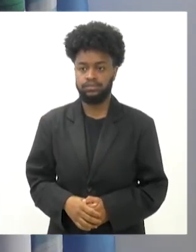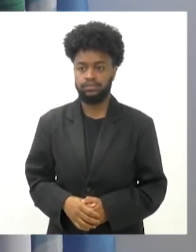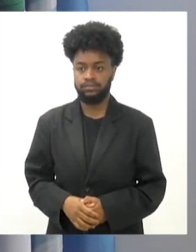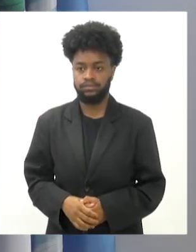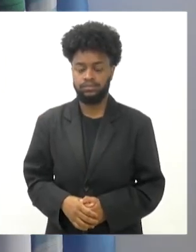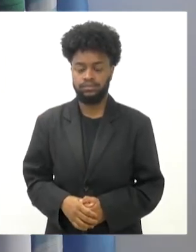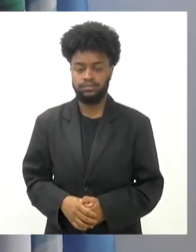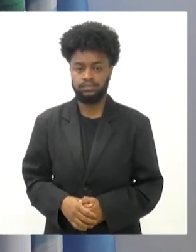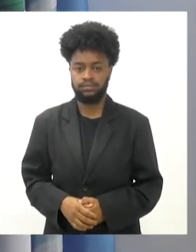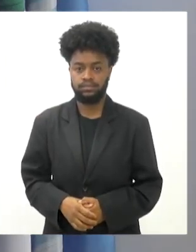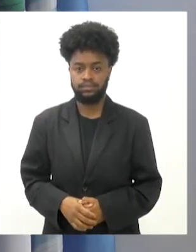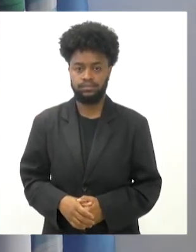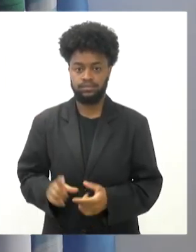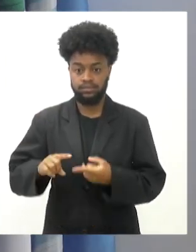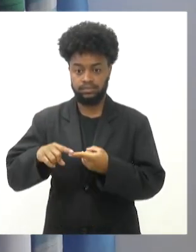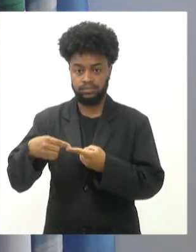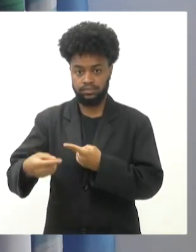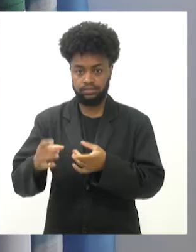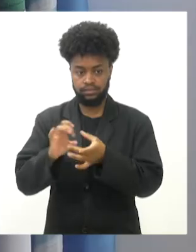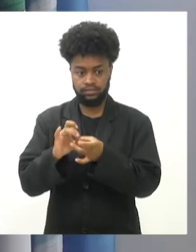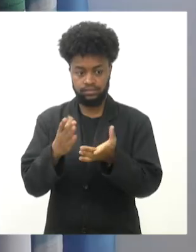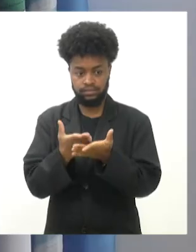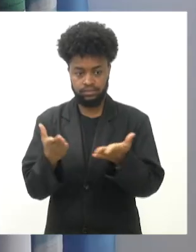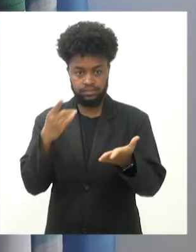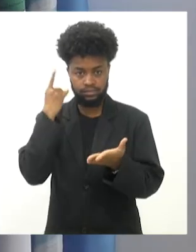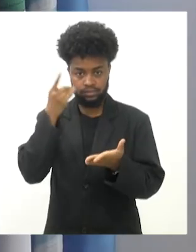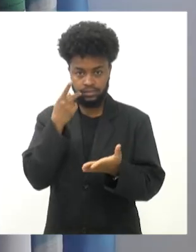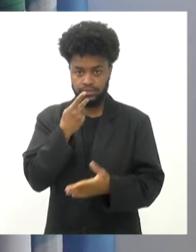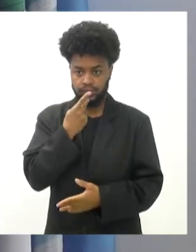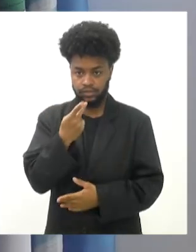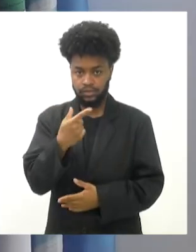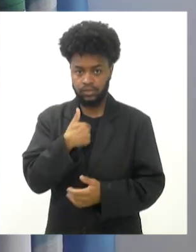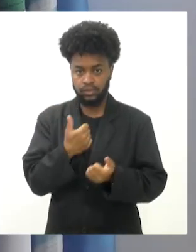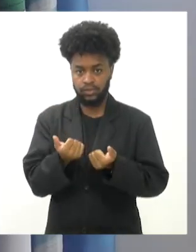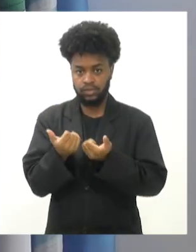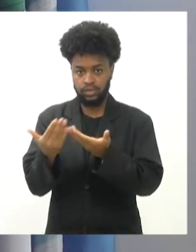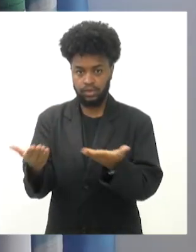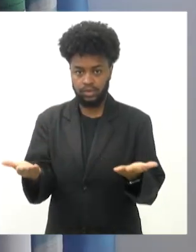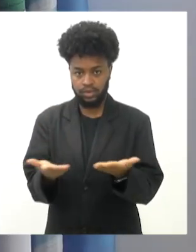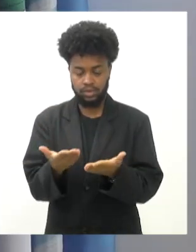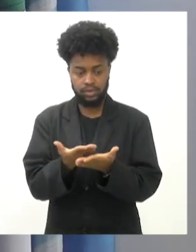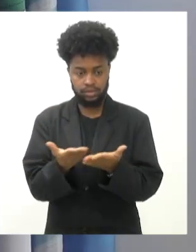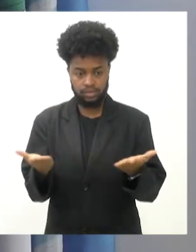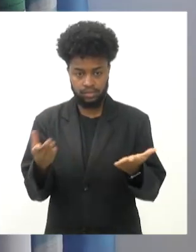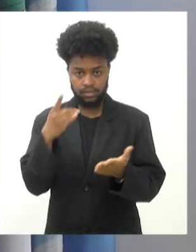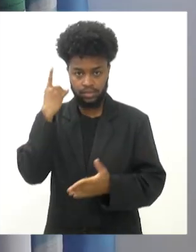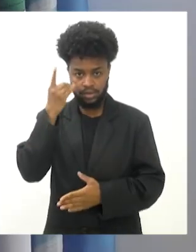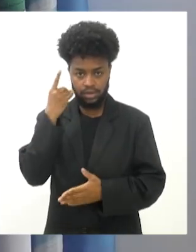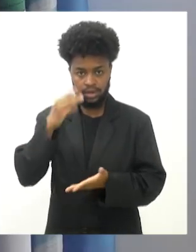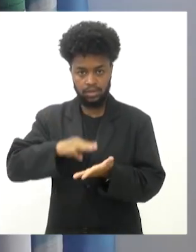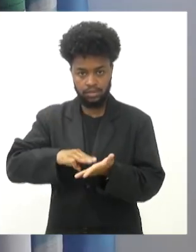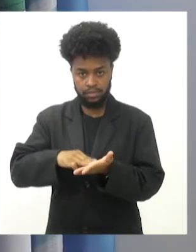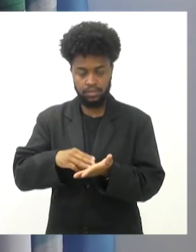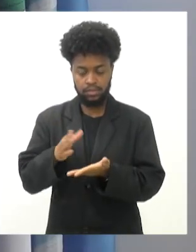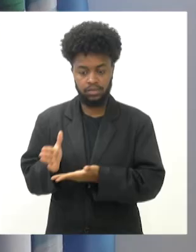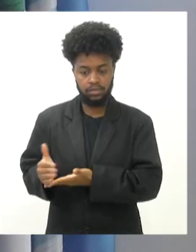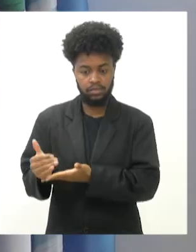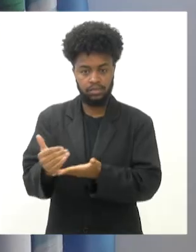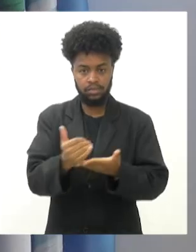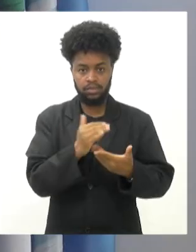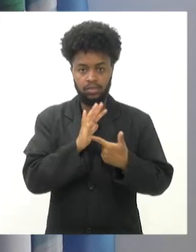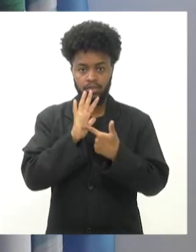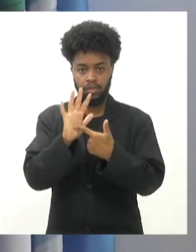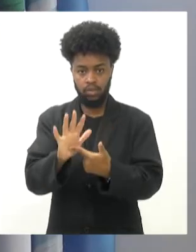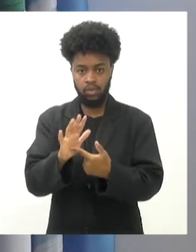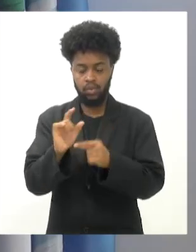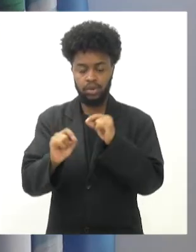Após passar a palavra para os deputados, eu estou aqui entregando aos deputados membros um apanhado